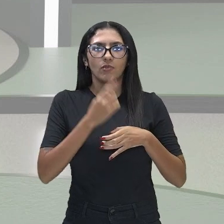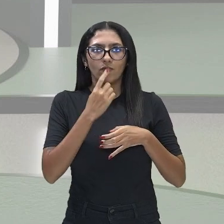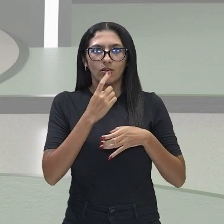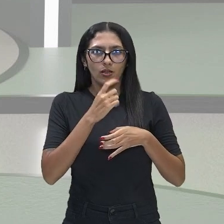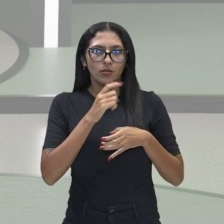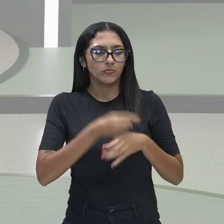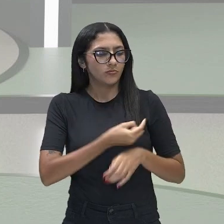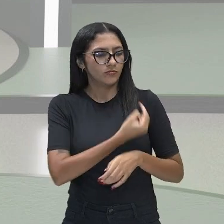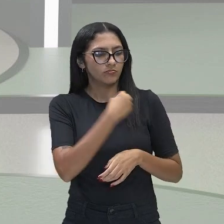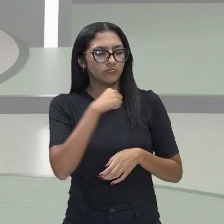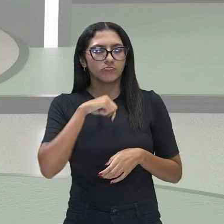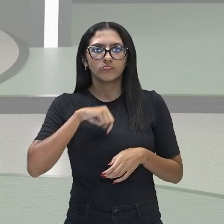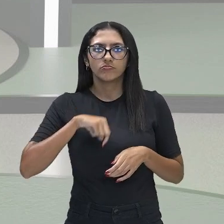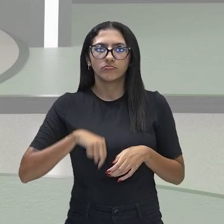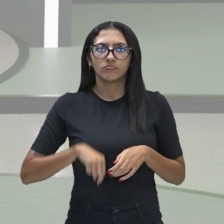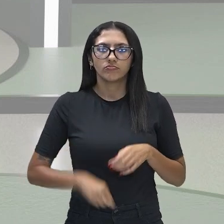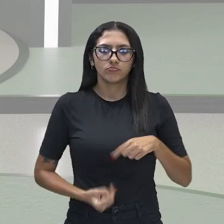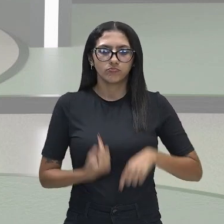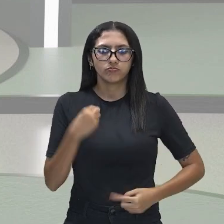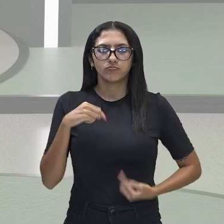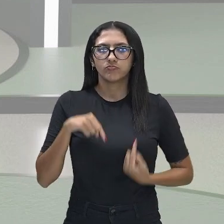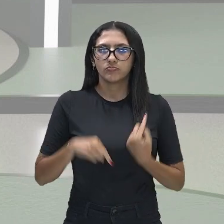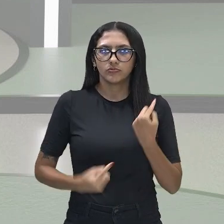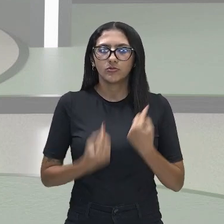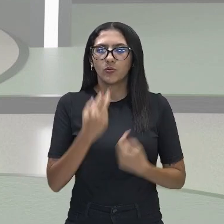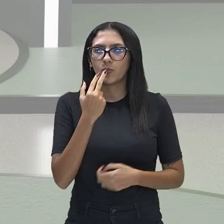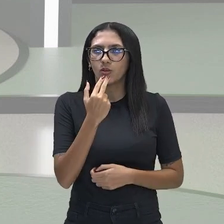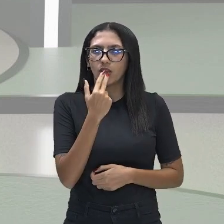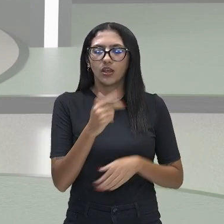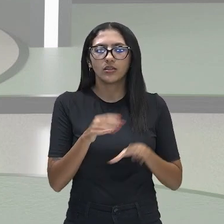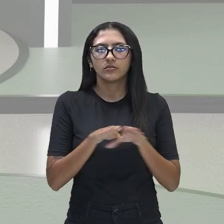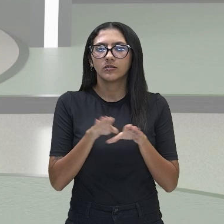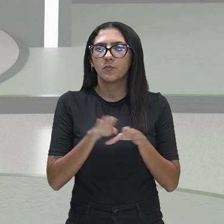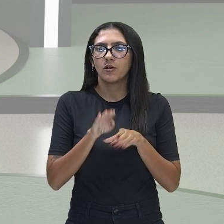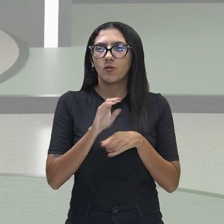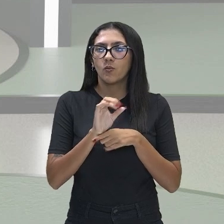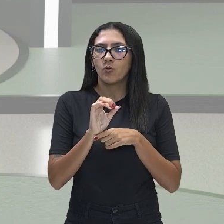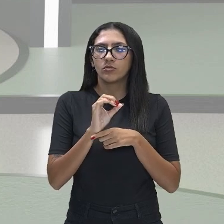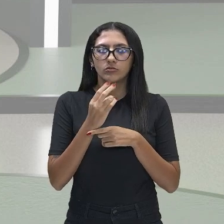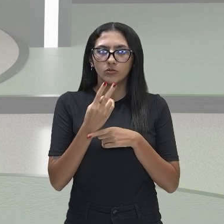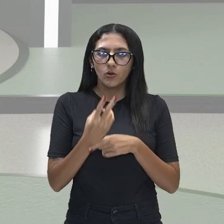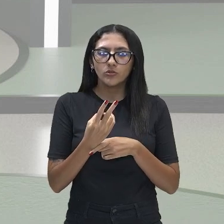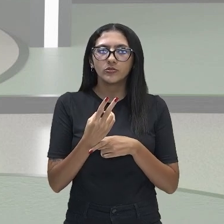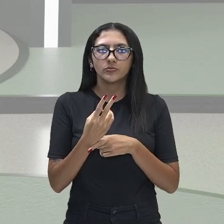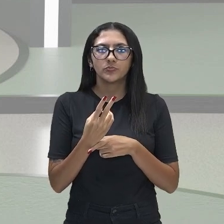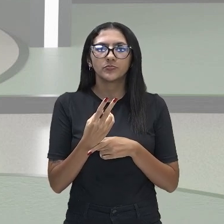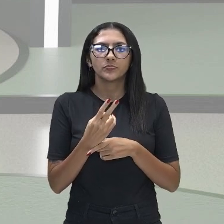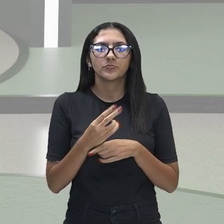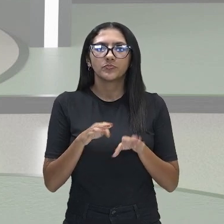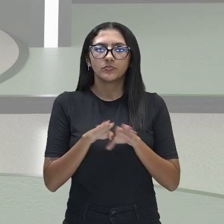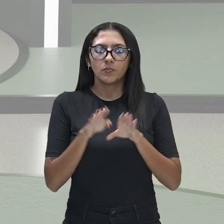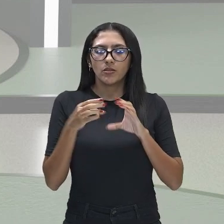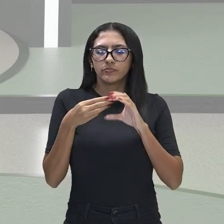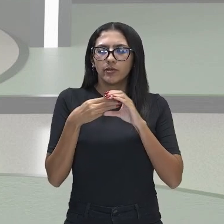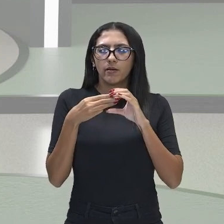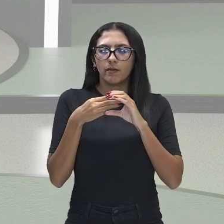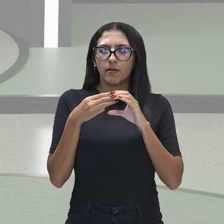Os nutrientes para o nosso corpo e o oxigênio para chegar até as nossas